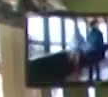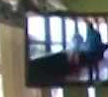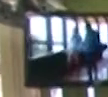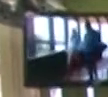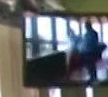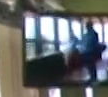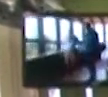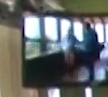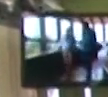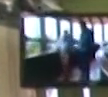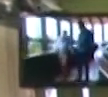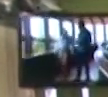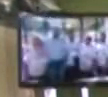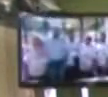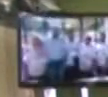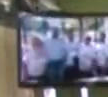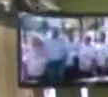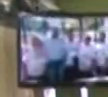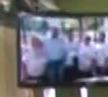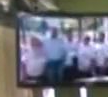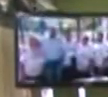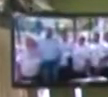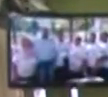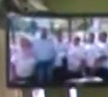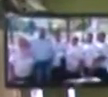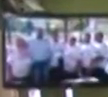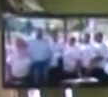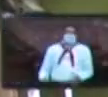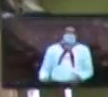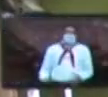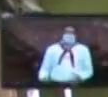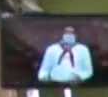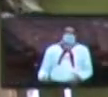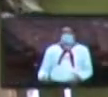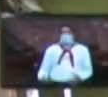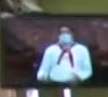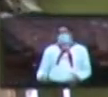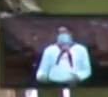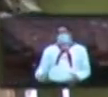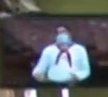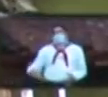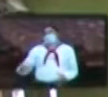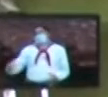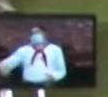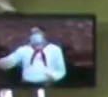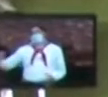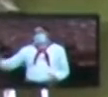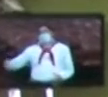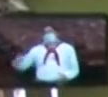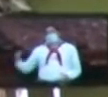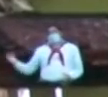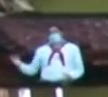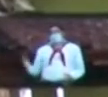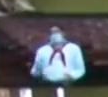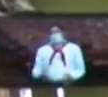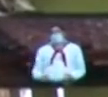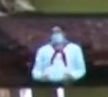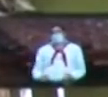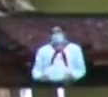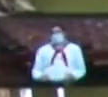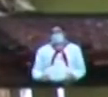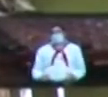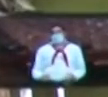população a realidade dos fatos. E eu não canso de parabenizar o prefeito, especialmente, por